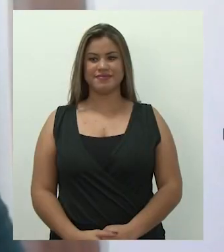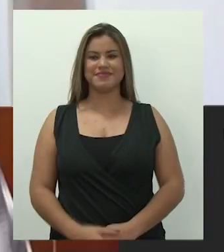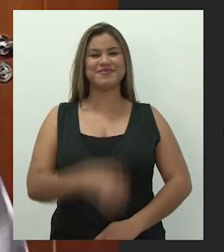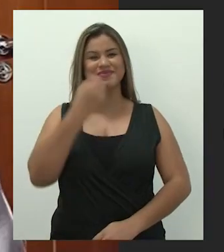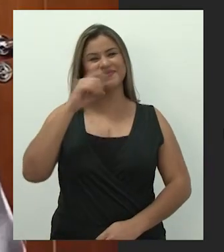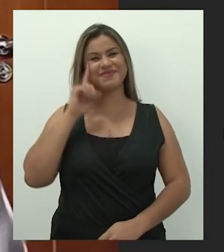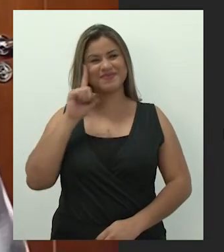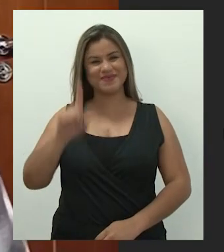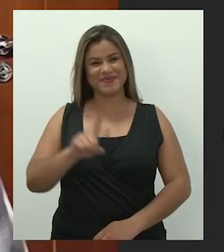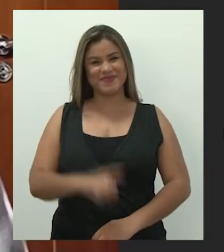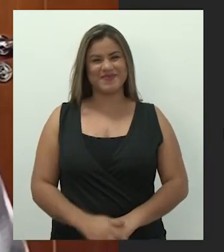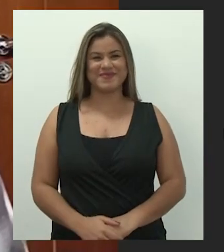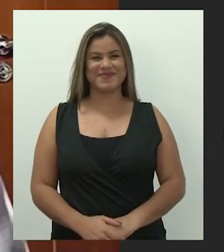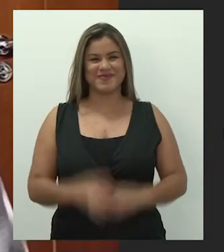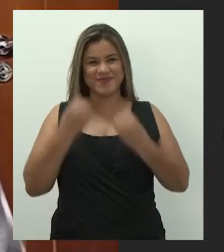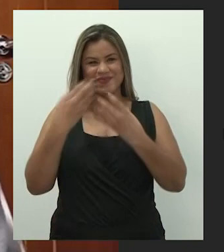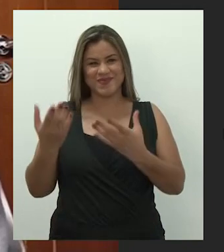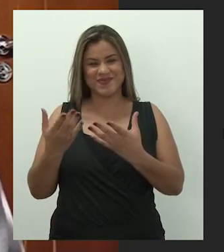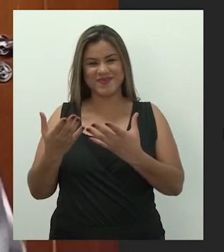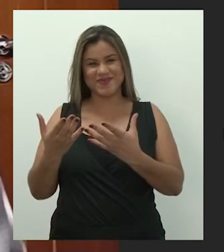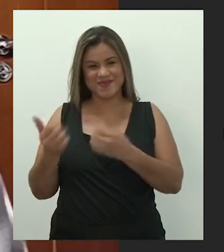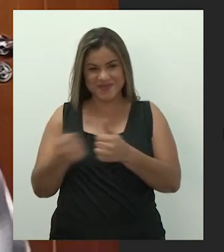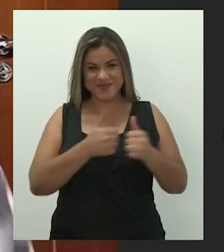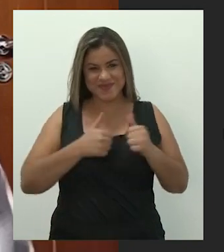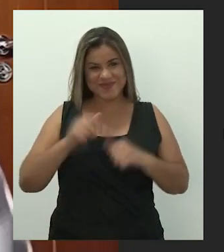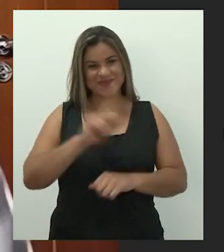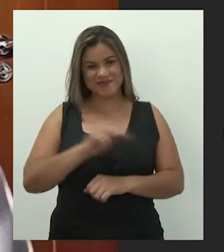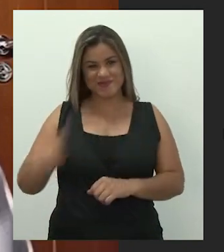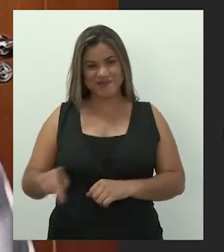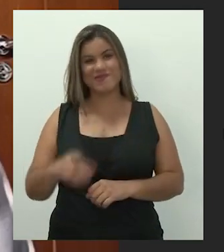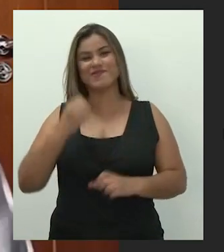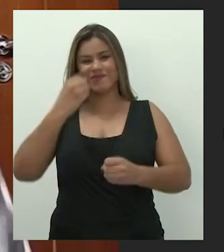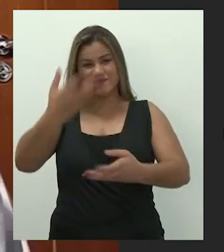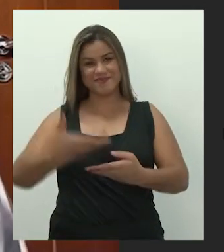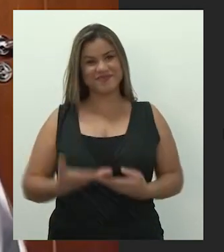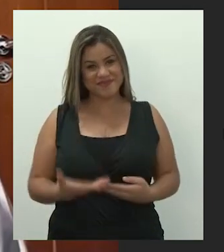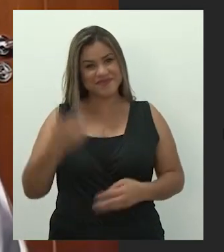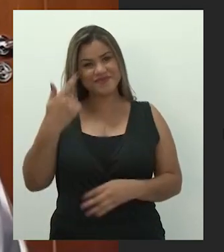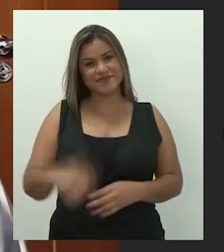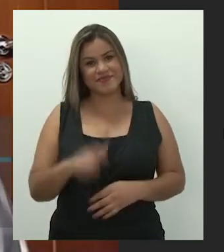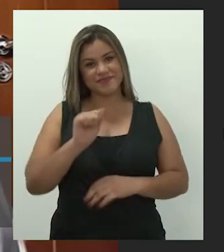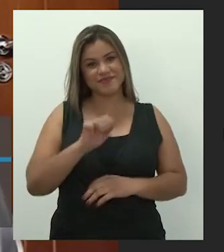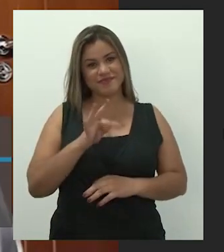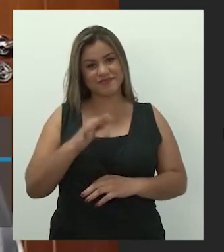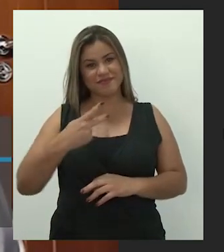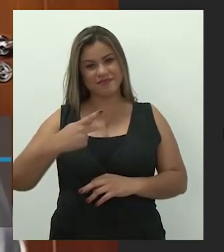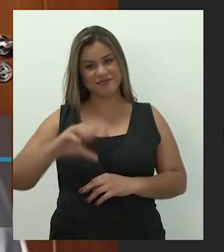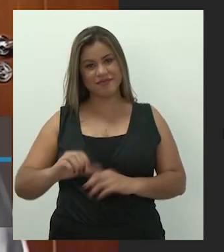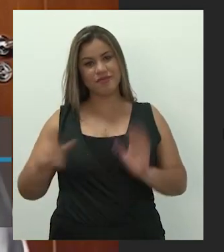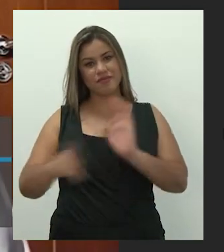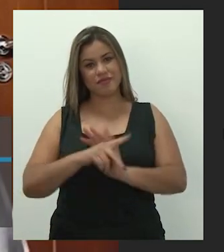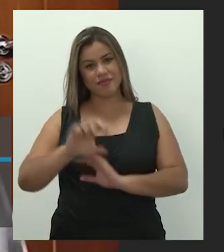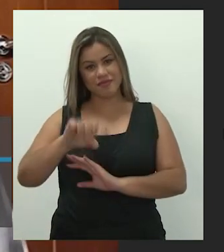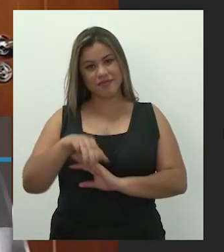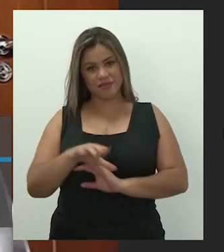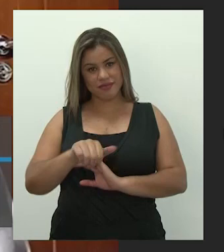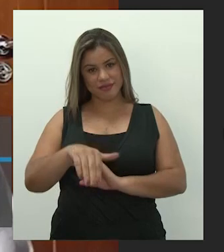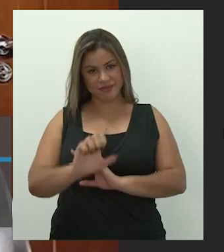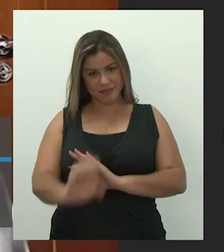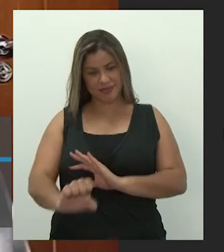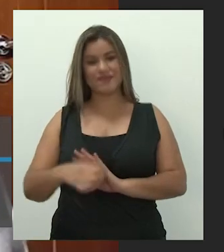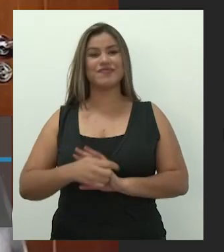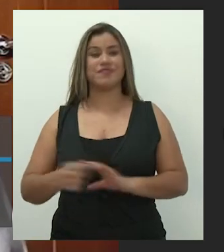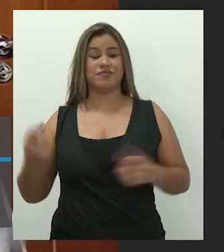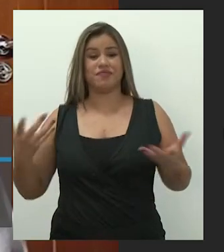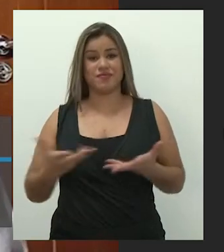Bom dia, tudo bem com vocês, professores? Sejam bem-vindos mais essa TPC de EMAI. E hoje estou aqui com a